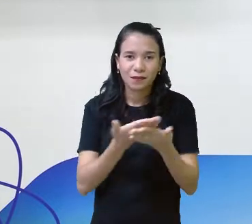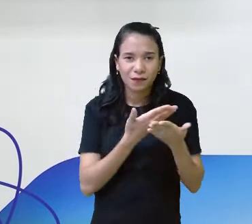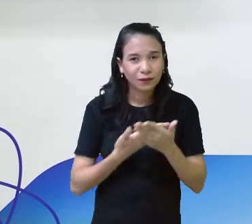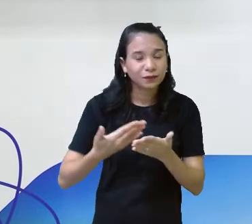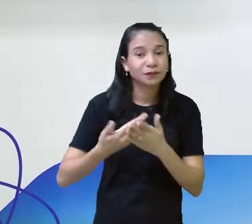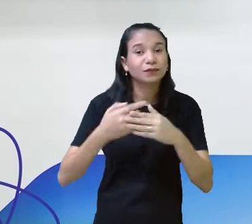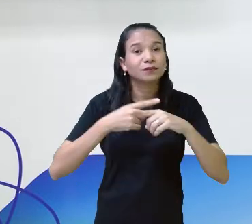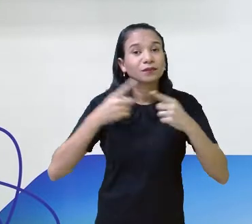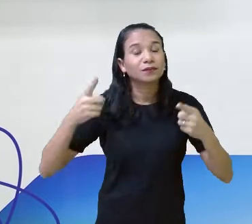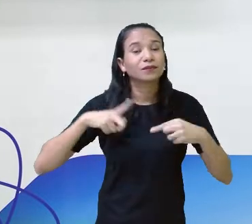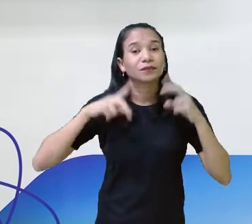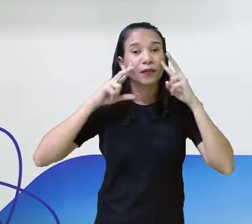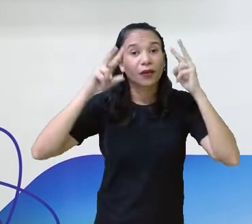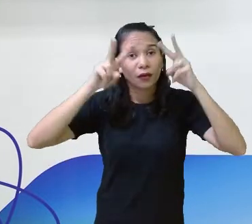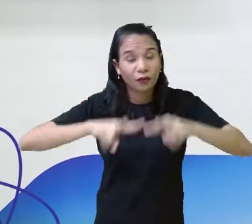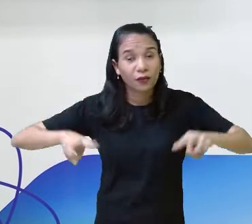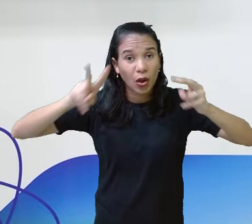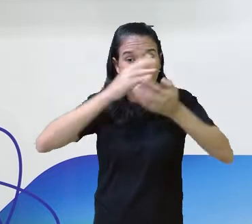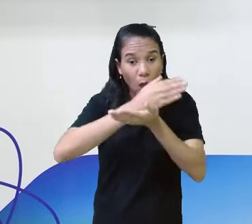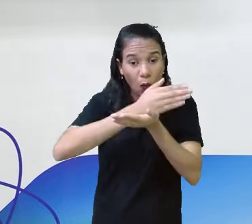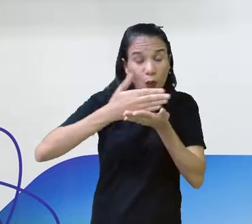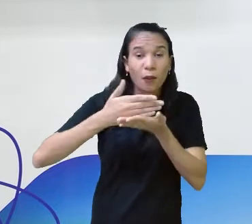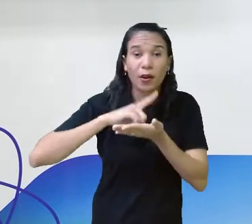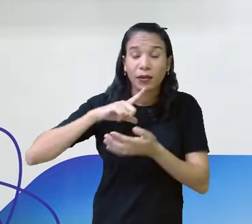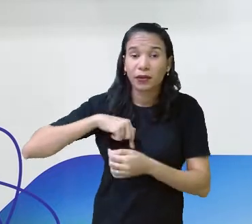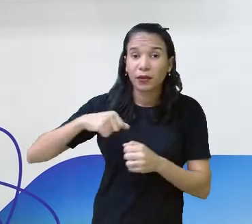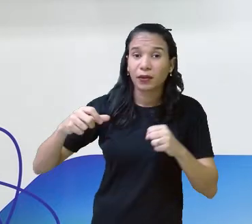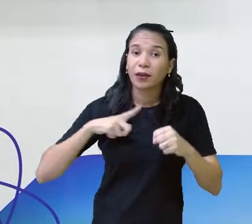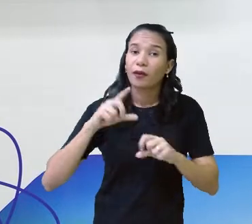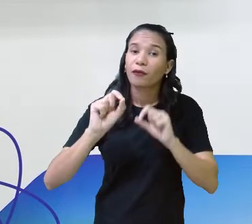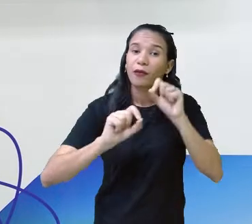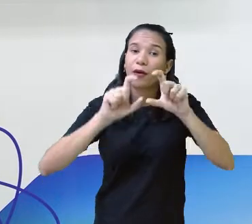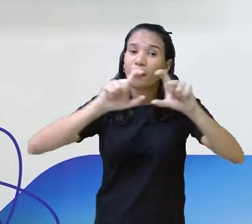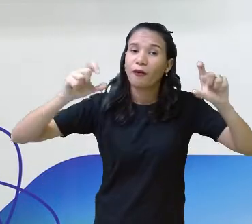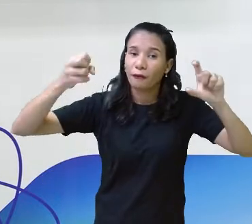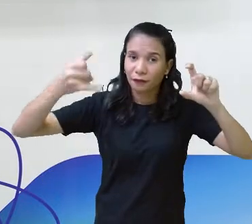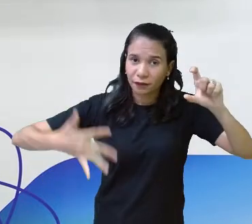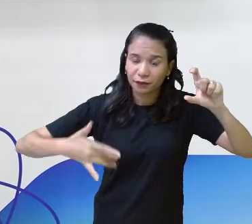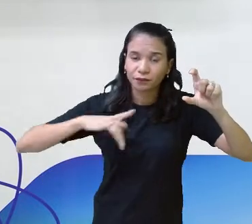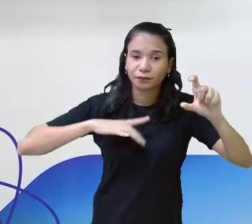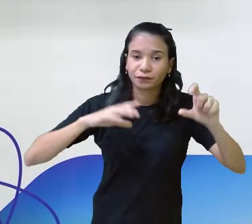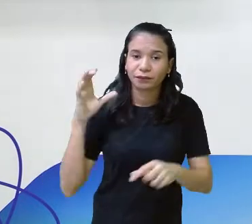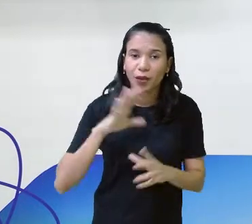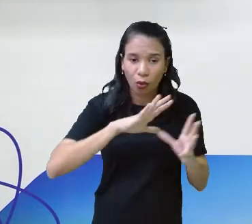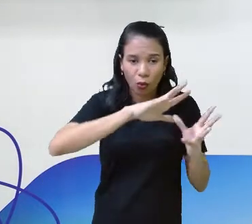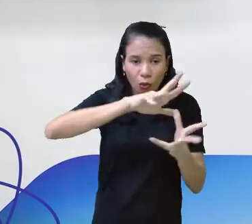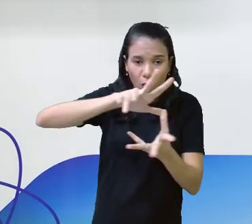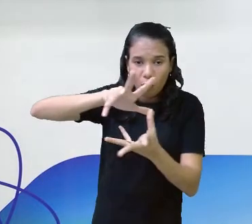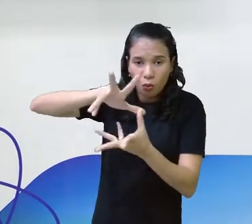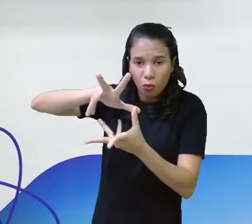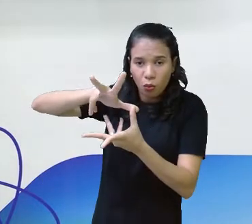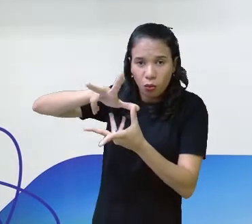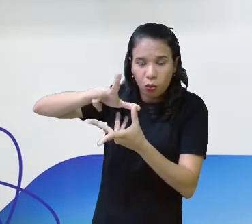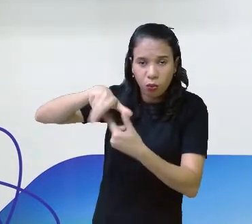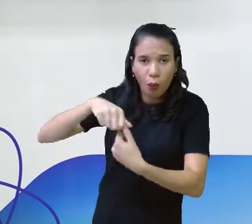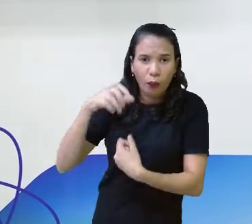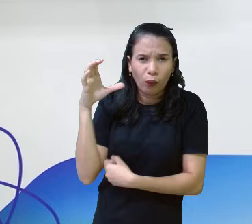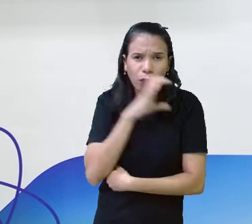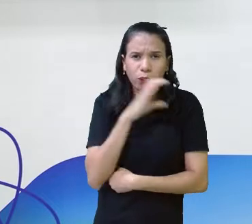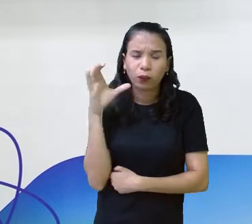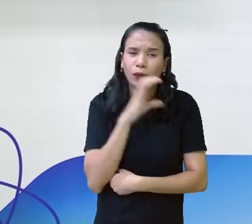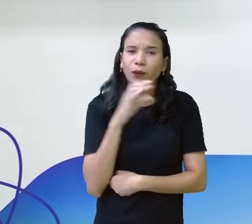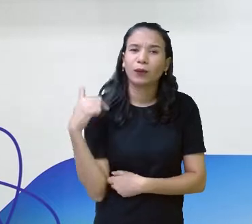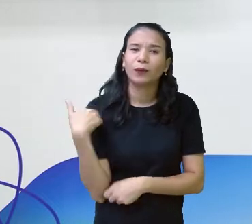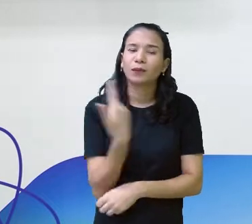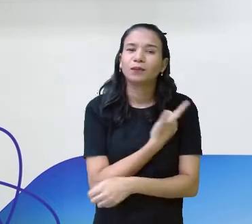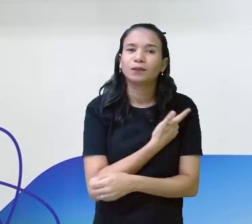ainda. Mas viram que lá no início eu peguei o verbete aquecimento global, então deu aquela curiosidade da gente trabalhar um